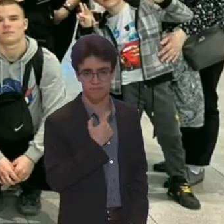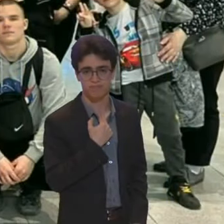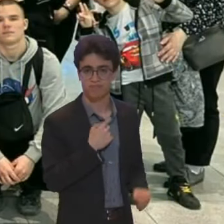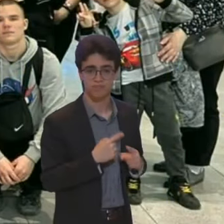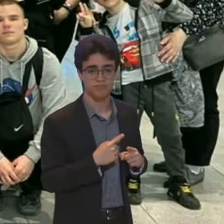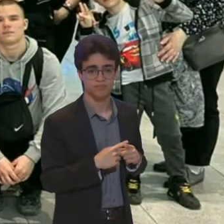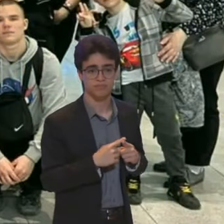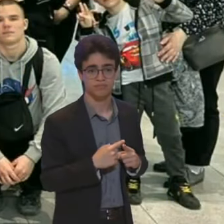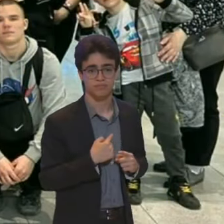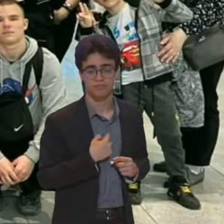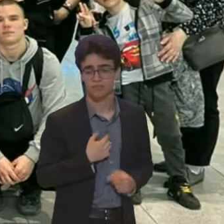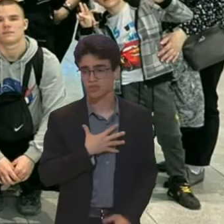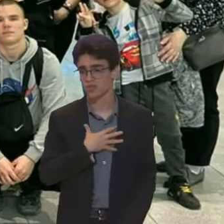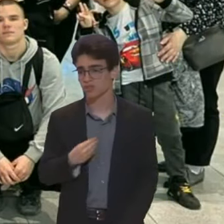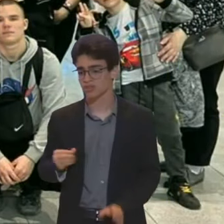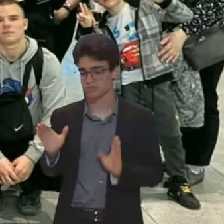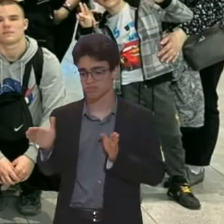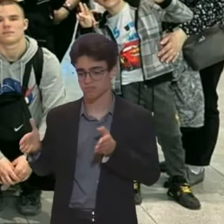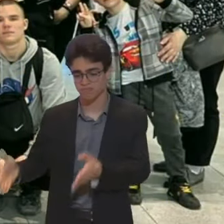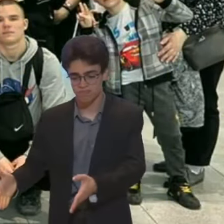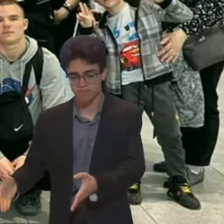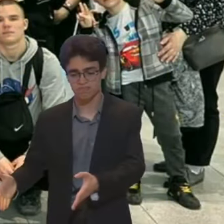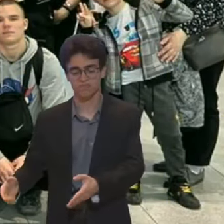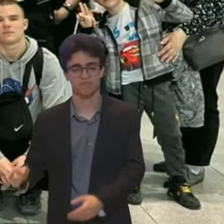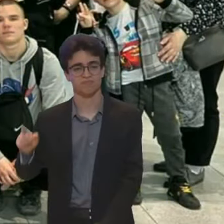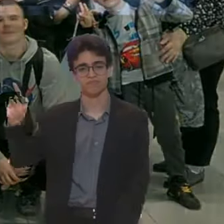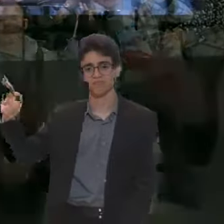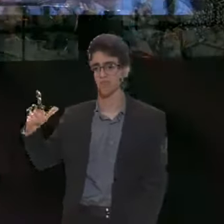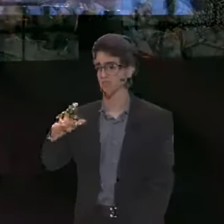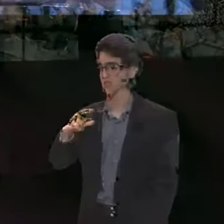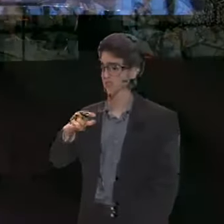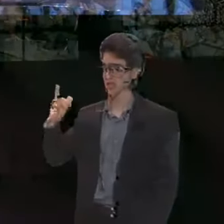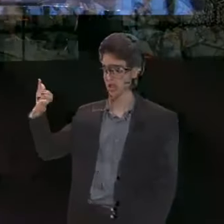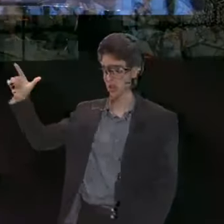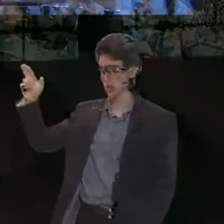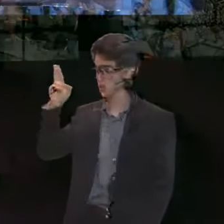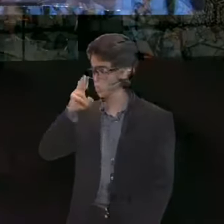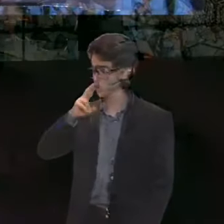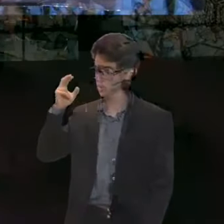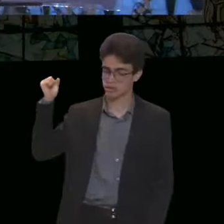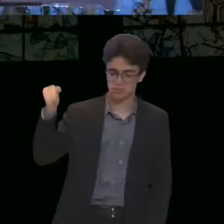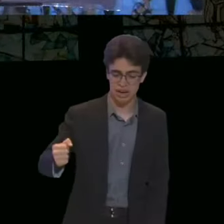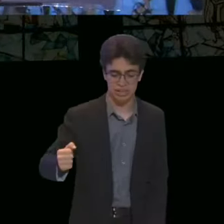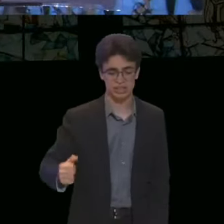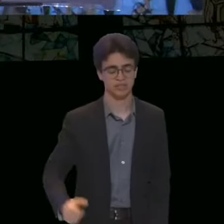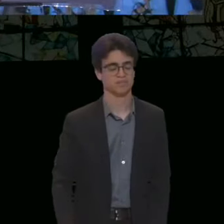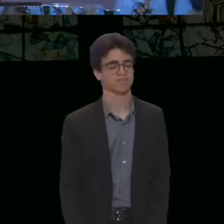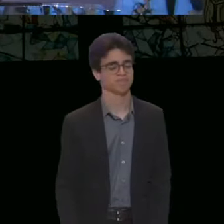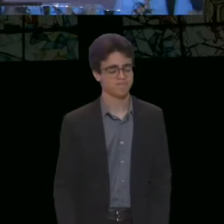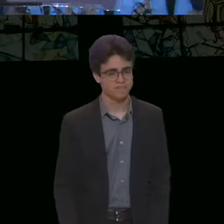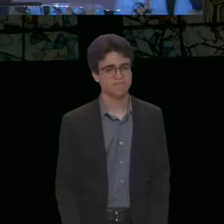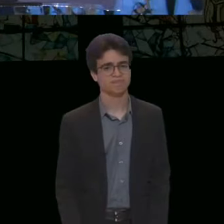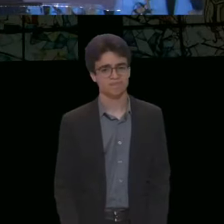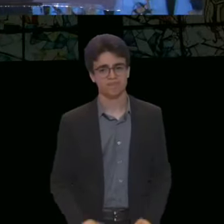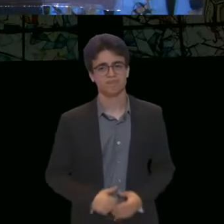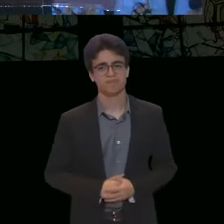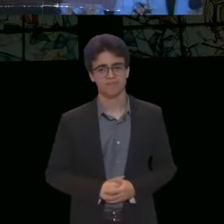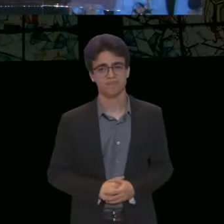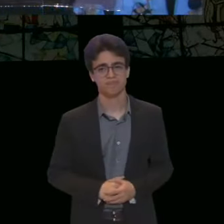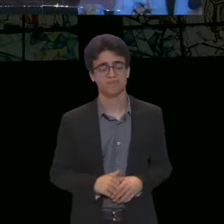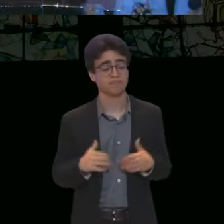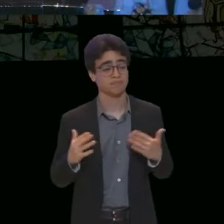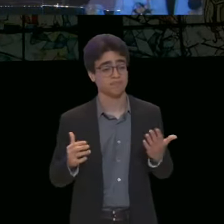eu vou enterrar meu filho. Foi morto pelas tropas russas. Situação. E aí